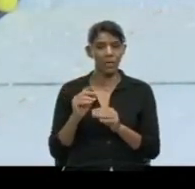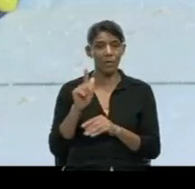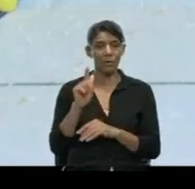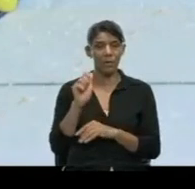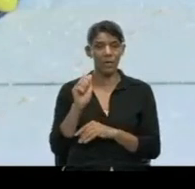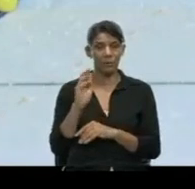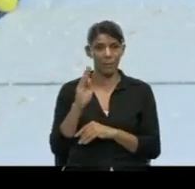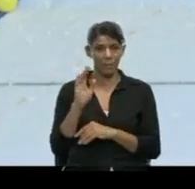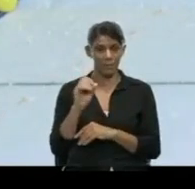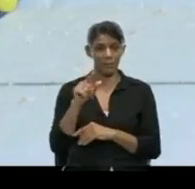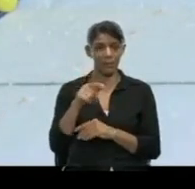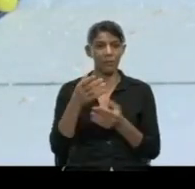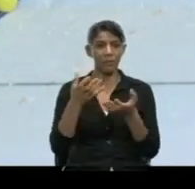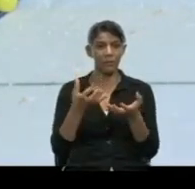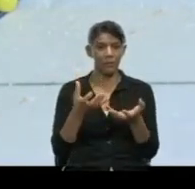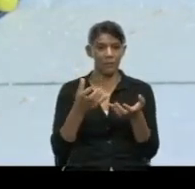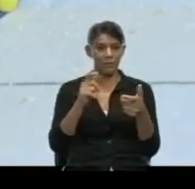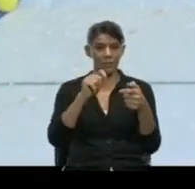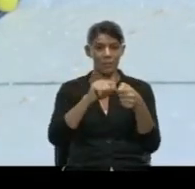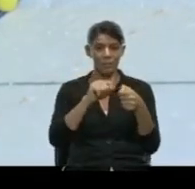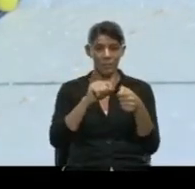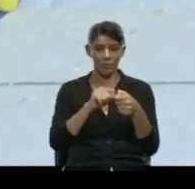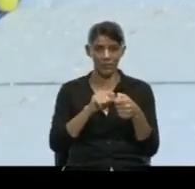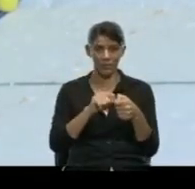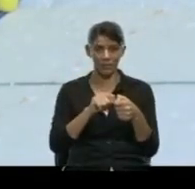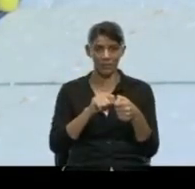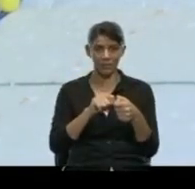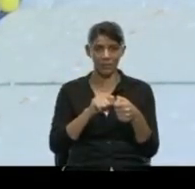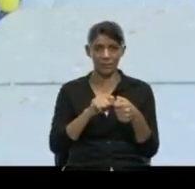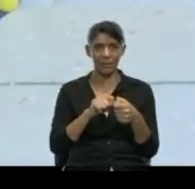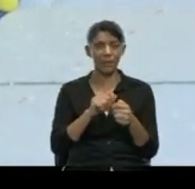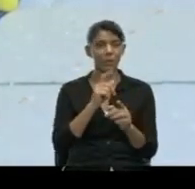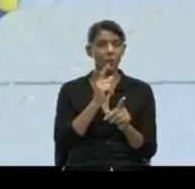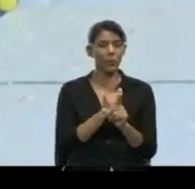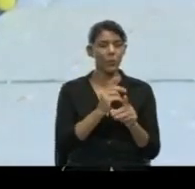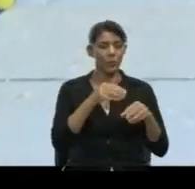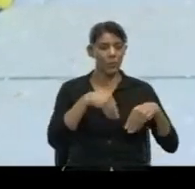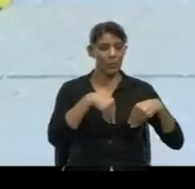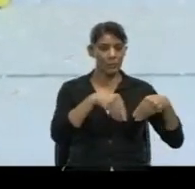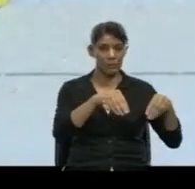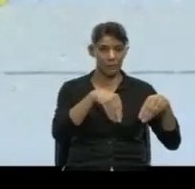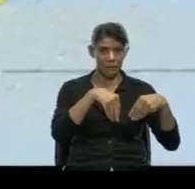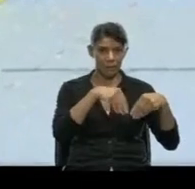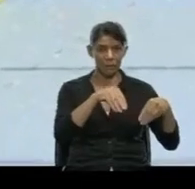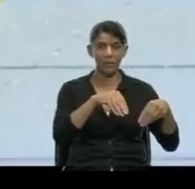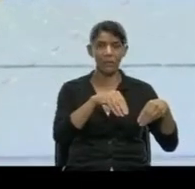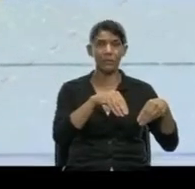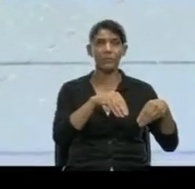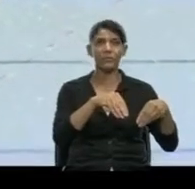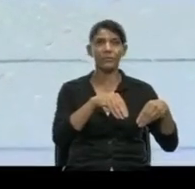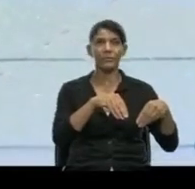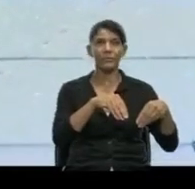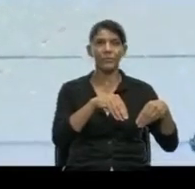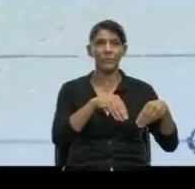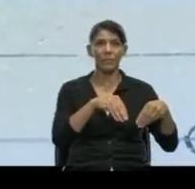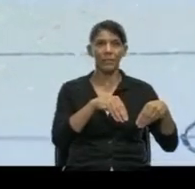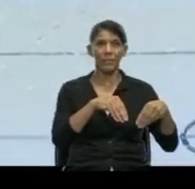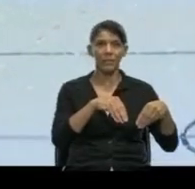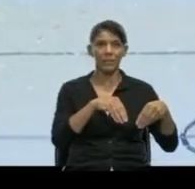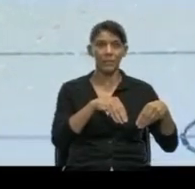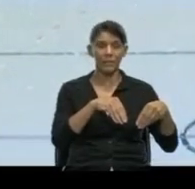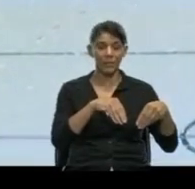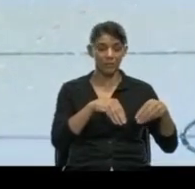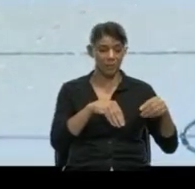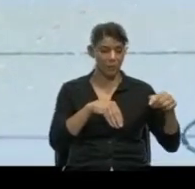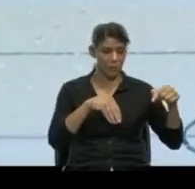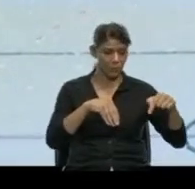gabarito, que é o que eu quero que vocês façam agora. Localizou o terreno, lembra lá que o terreno estava aqui nos